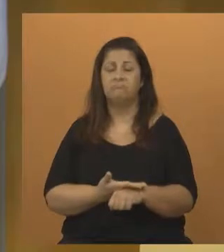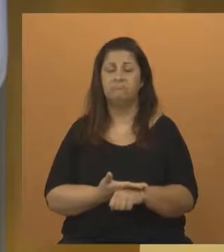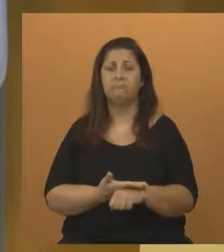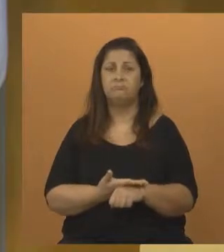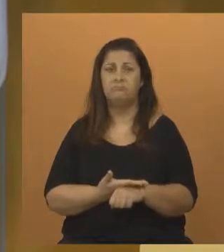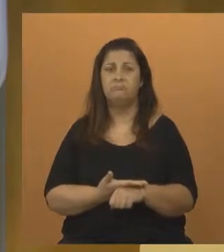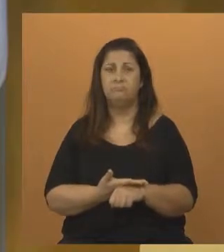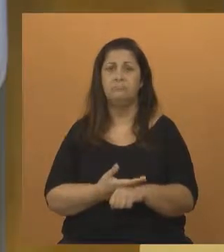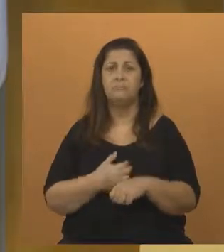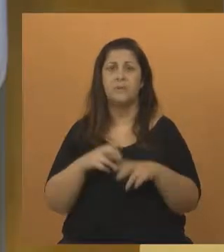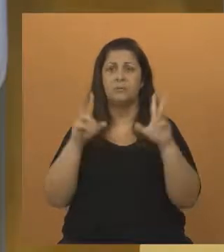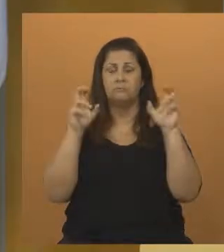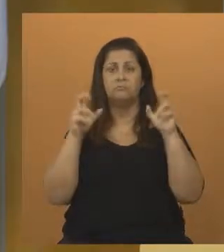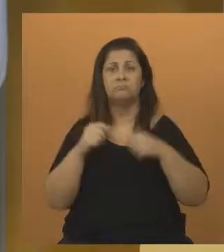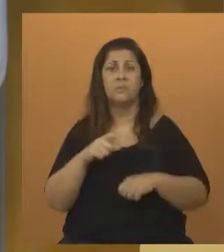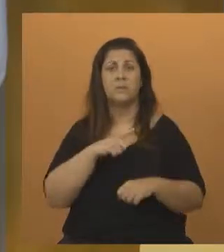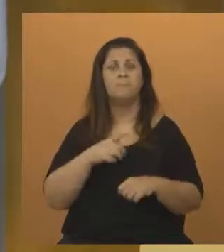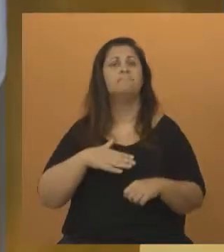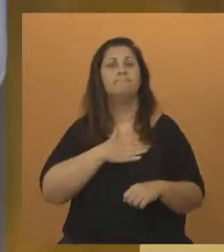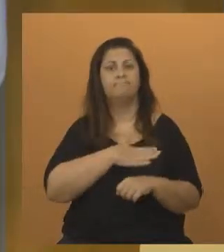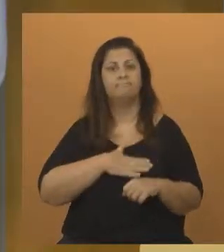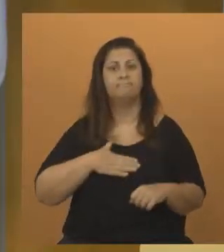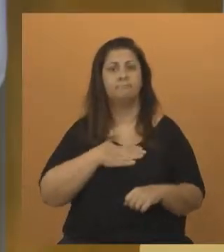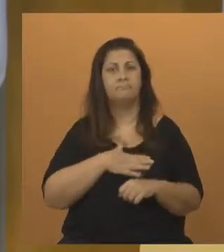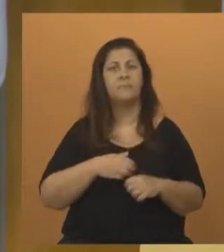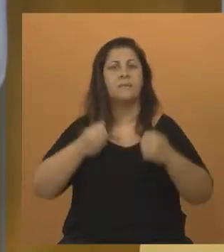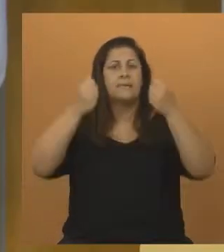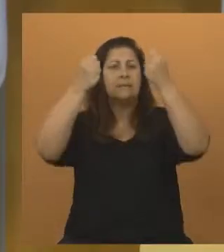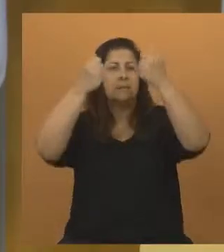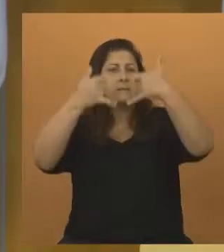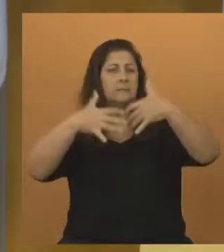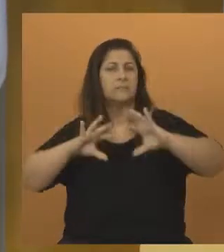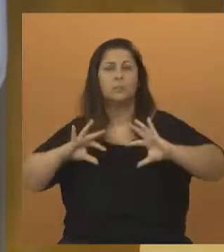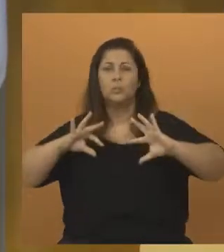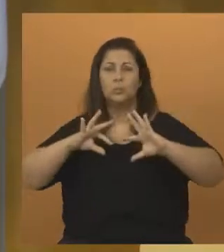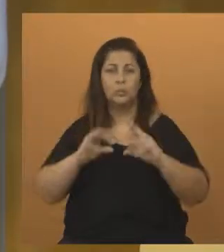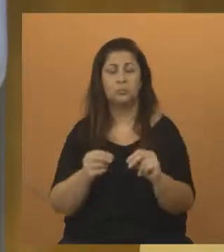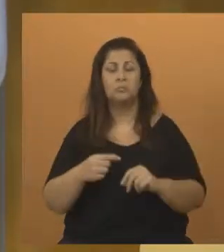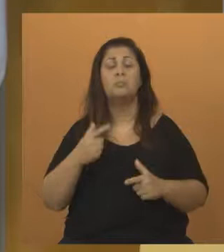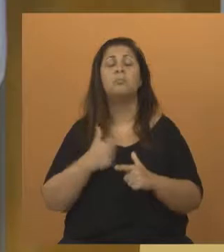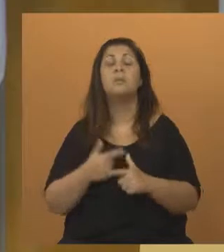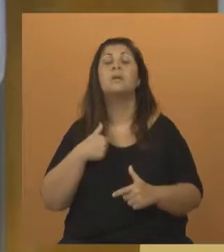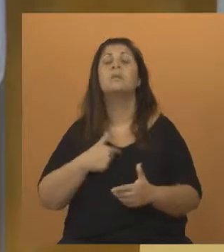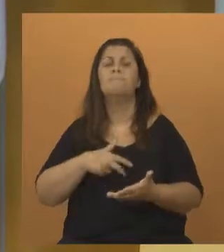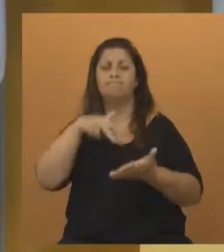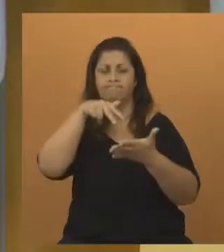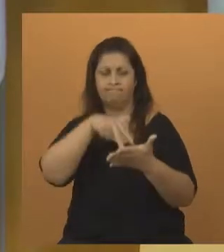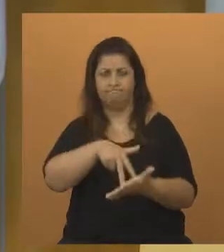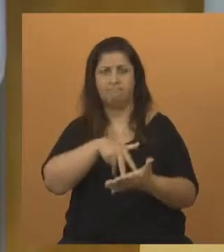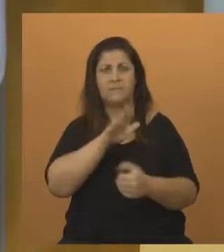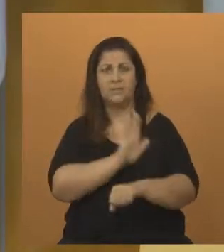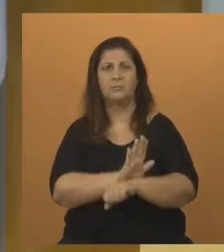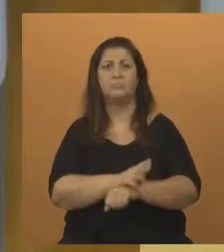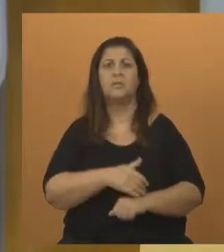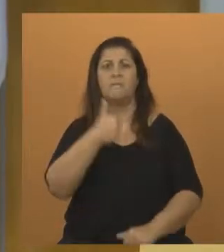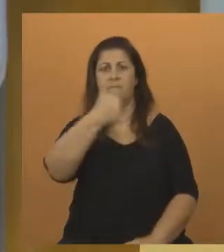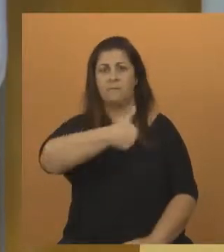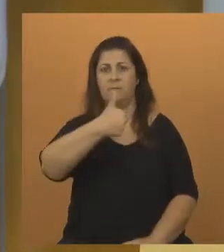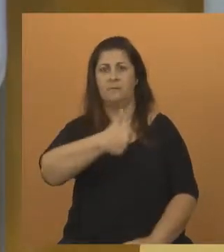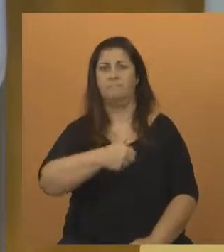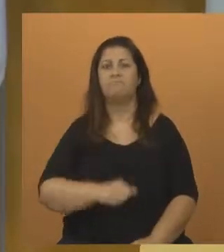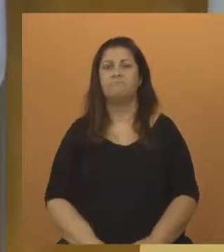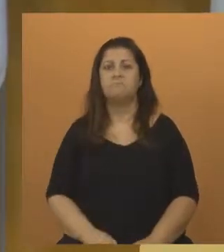integrado nesse assunto e terei o maior prazer em estar esclarecendo por que o meu posicionamento favorável a esse projeto. Acho que é uma